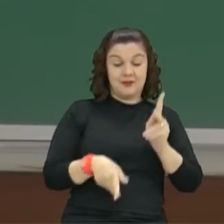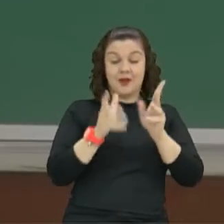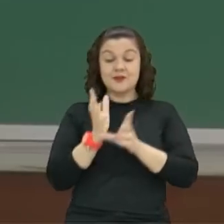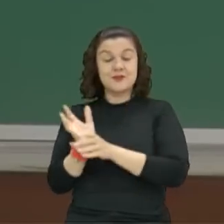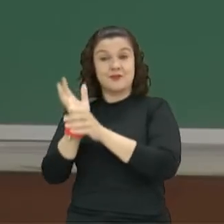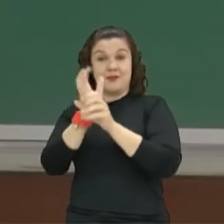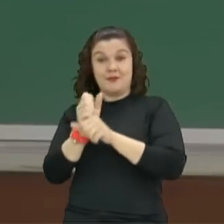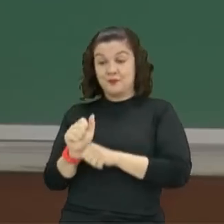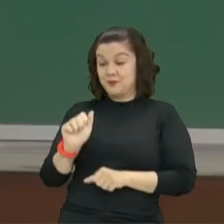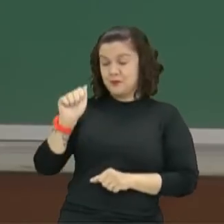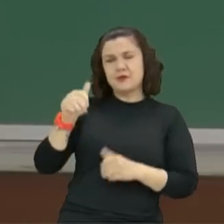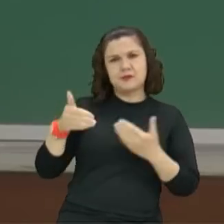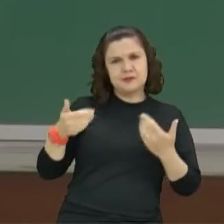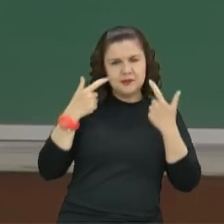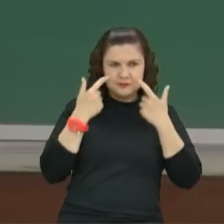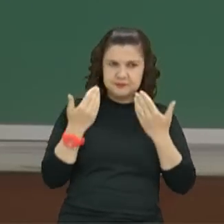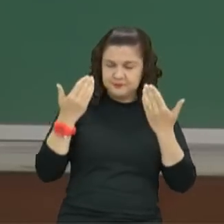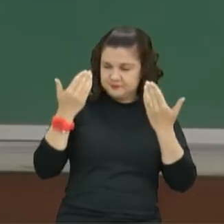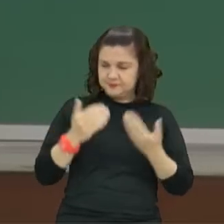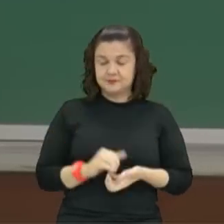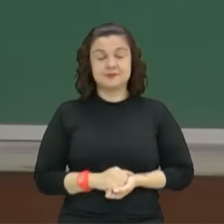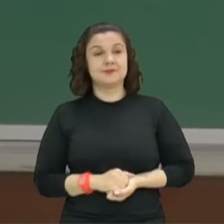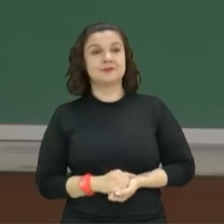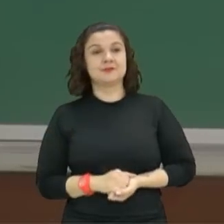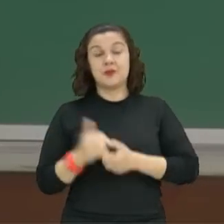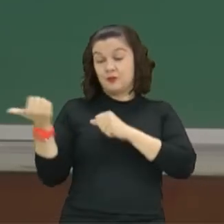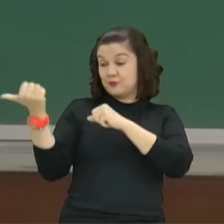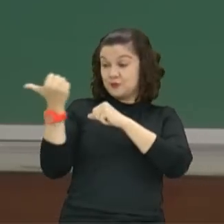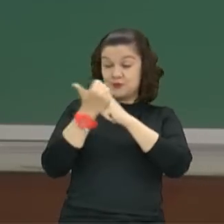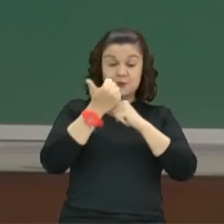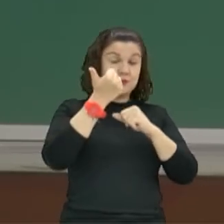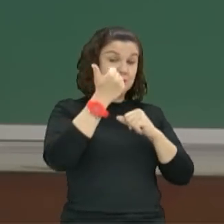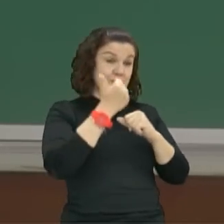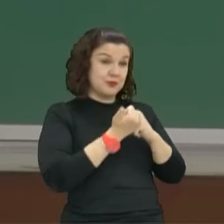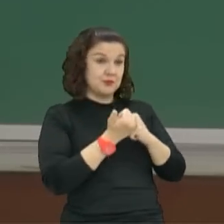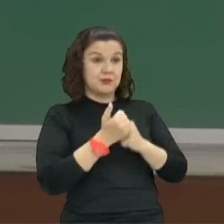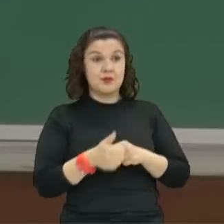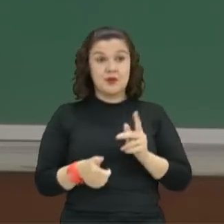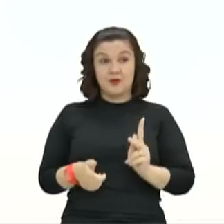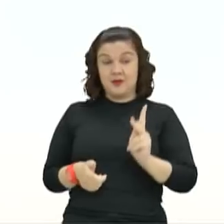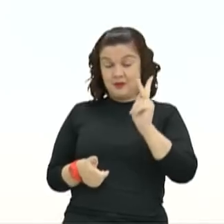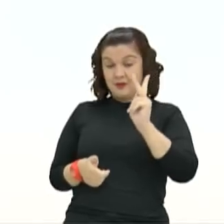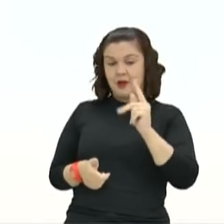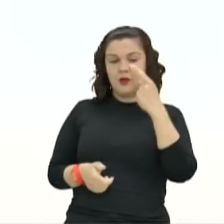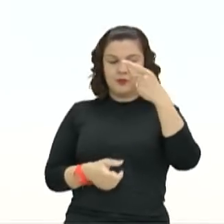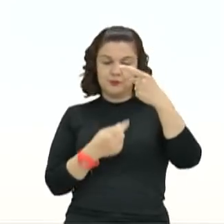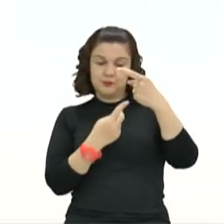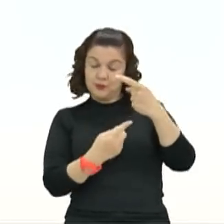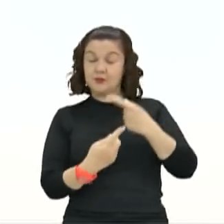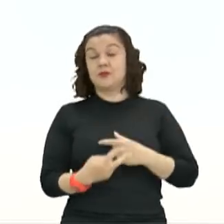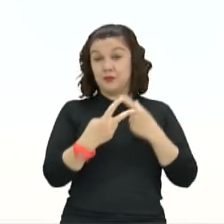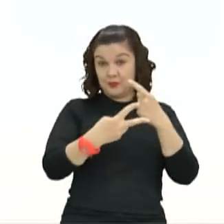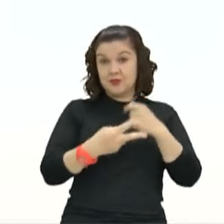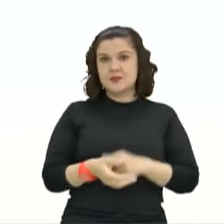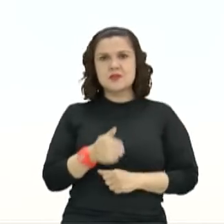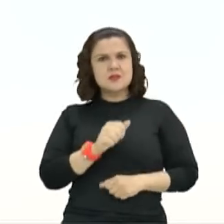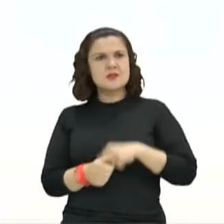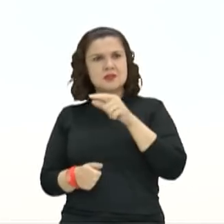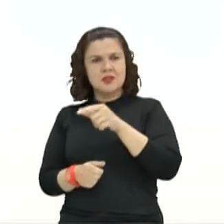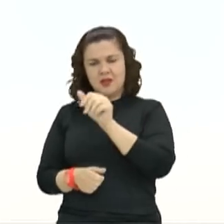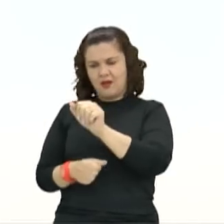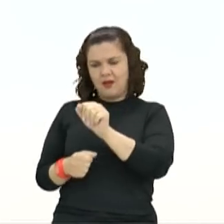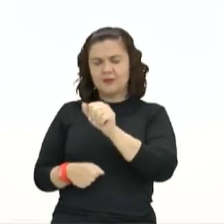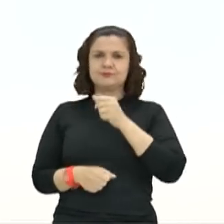a, legal? Então vamos lá. Olha só, eu vou substituir. No lugar de k eu coloco 1/2 e no lugar de a eu coloco